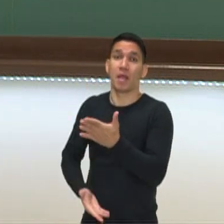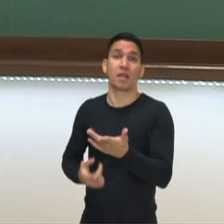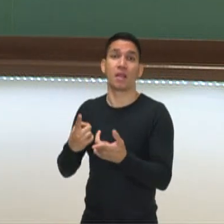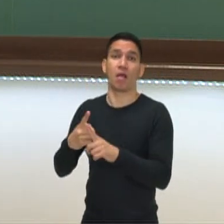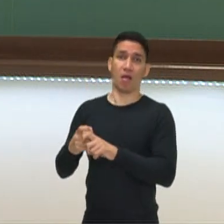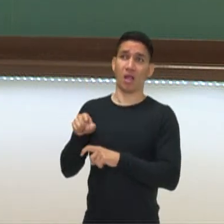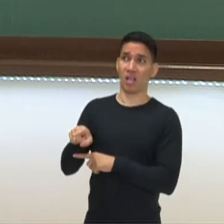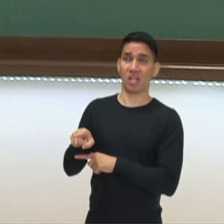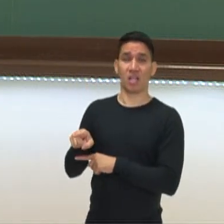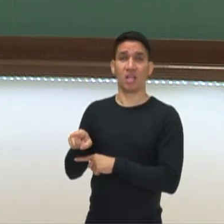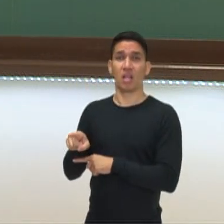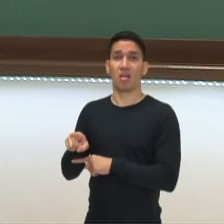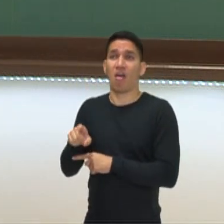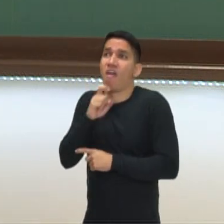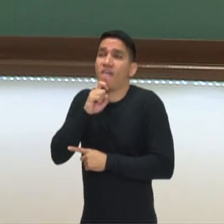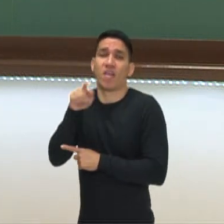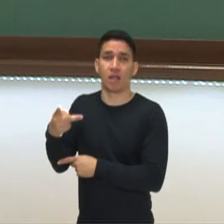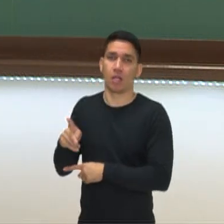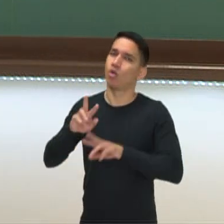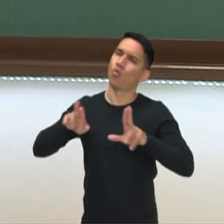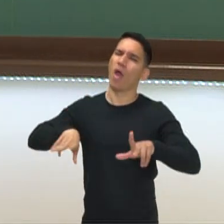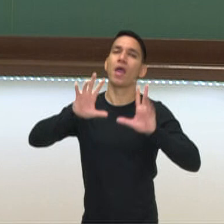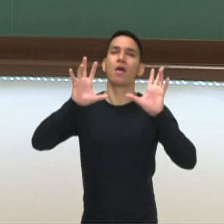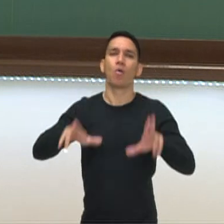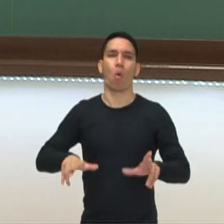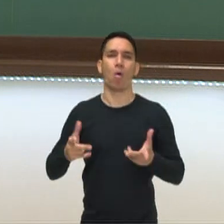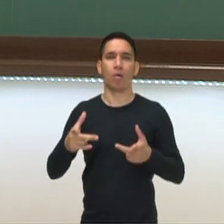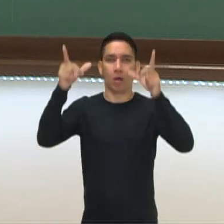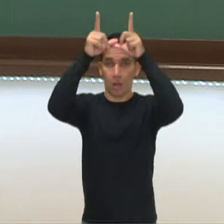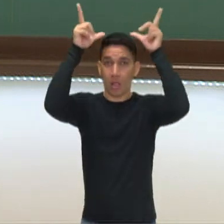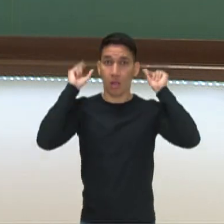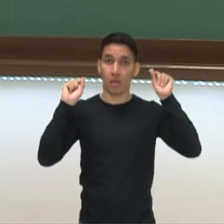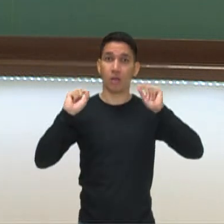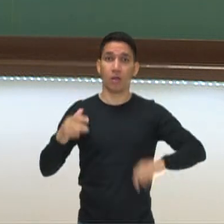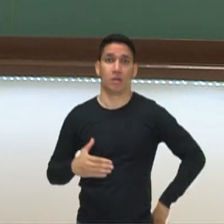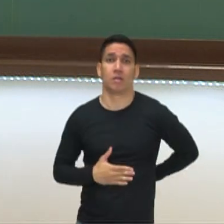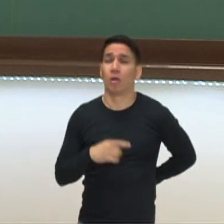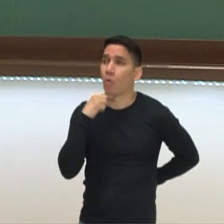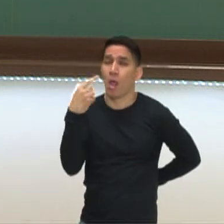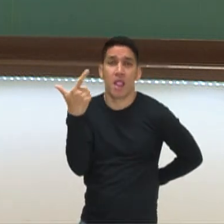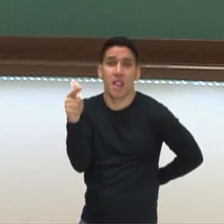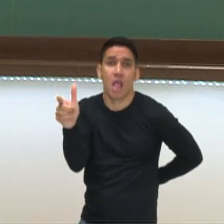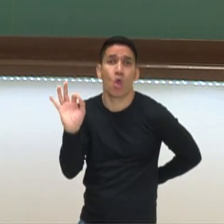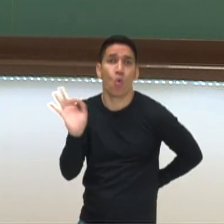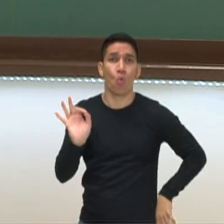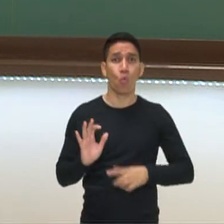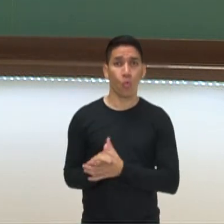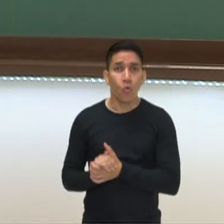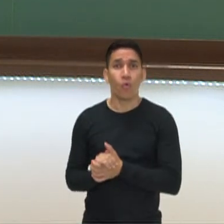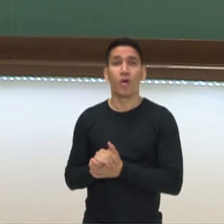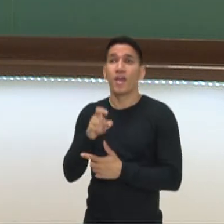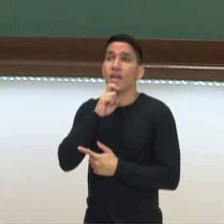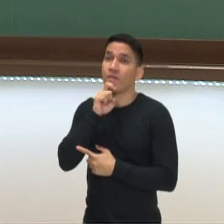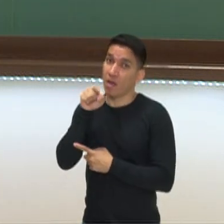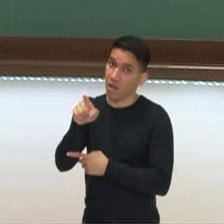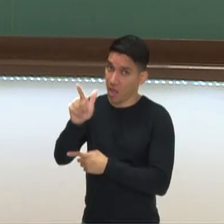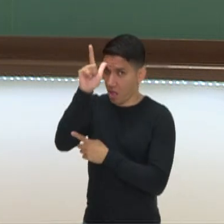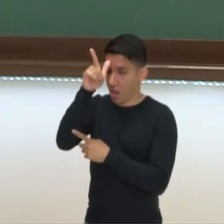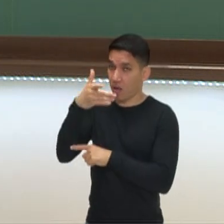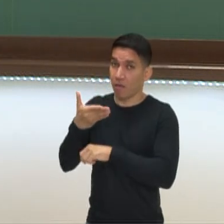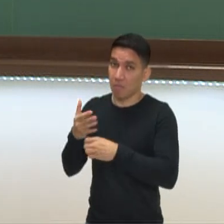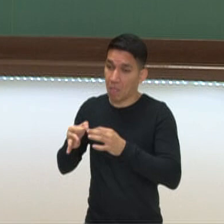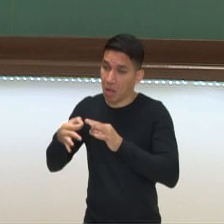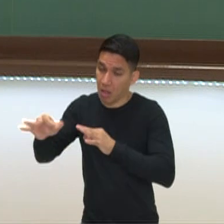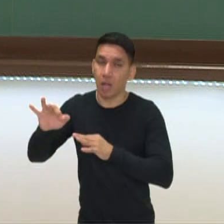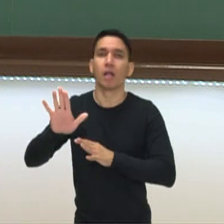mais um inverno. Não foi exatamente como o Napoleão Bonaparte, que não aguentou nenhum inverno na Rússia. Ela ficou mais tempo. Mas, com certeza, o